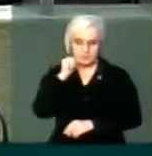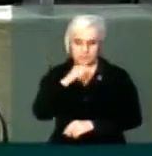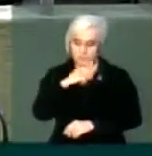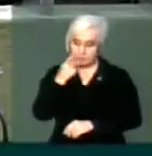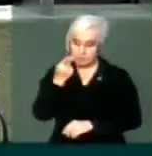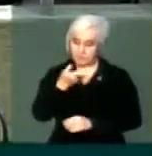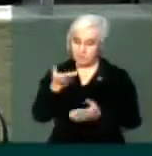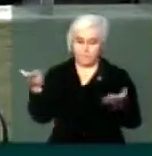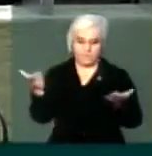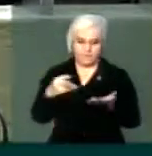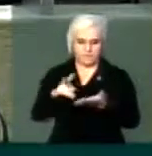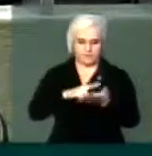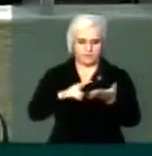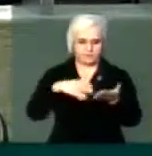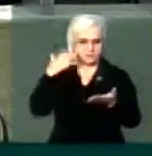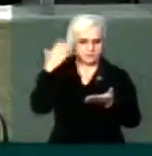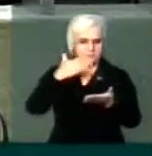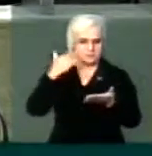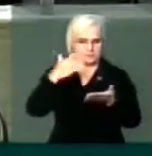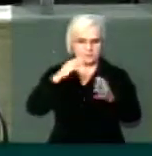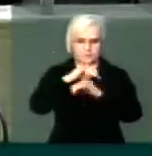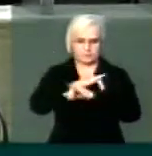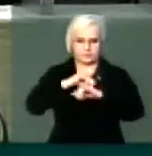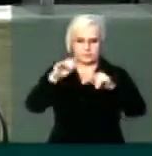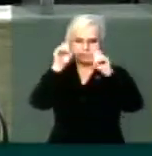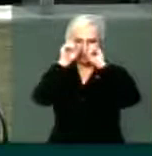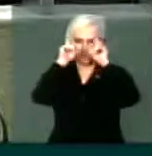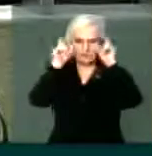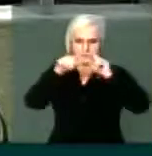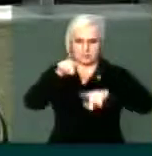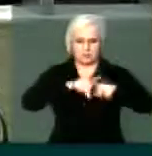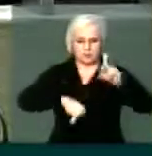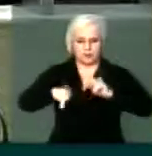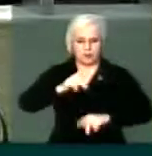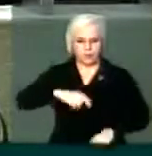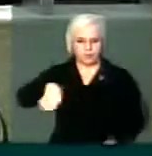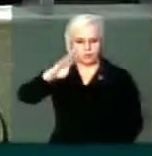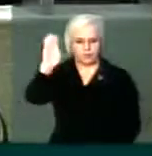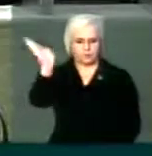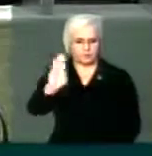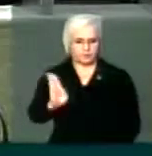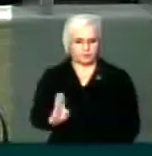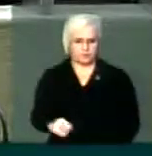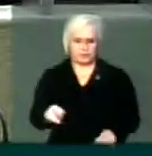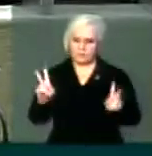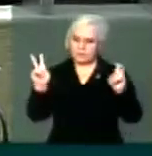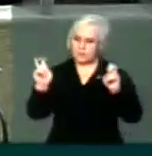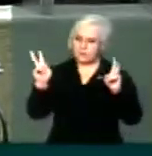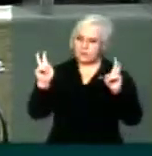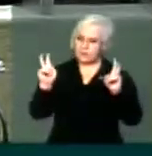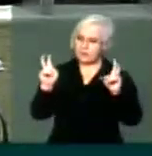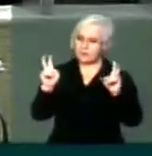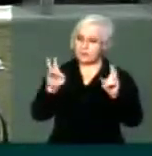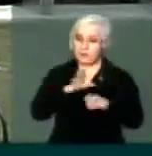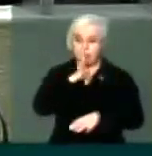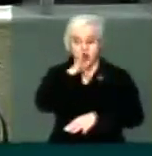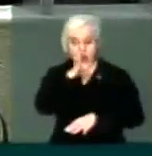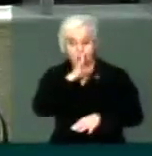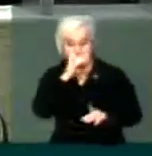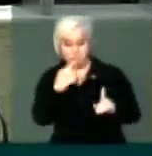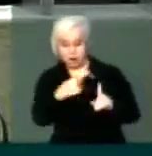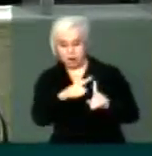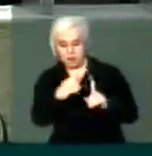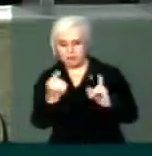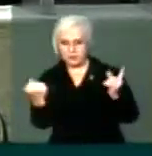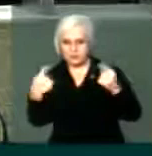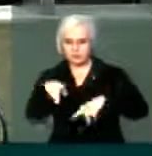nesse pronunciamento um alerta ao povo brasileiro sobre as graves ameaças